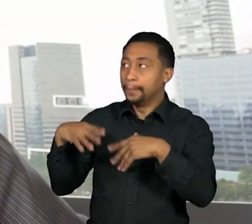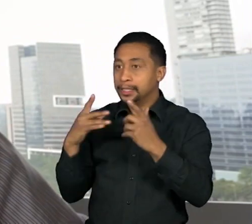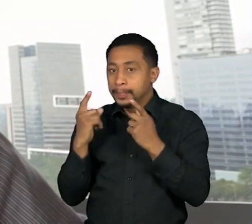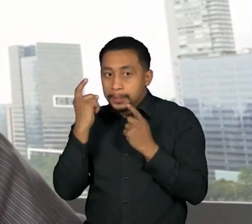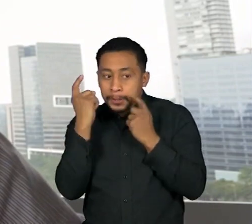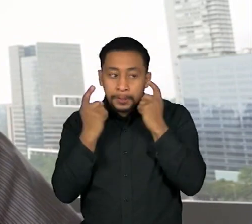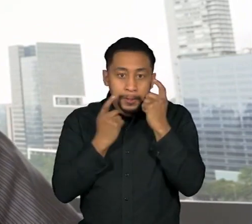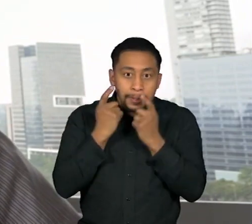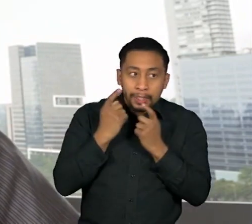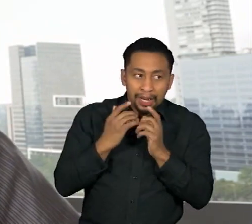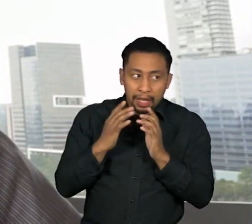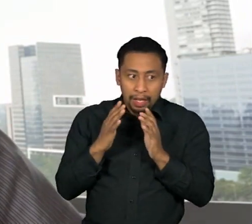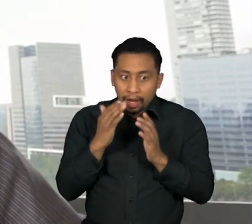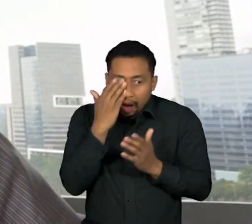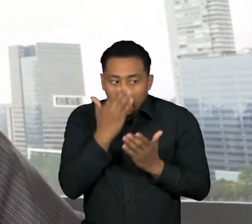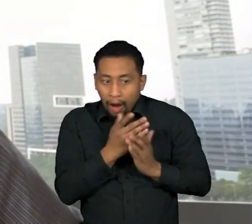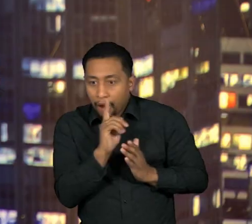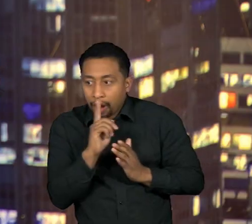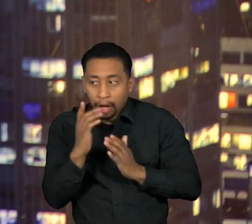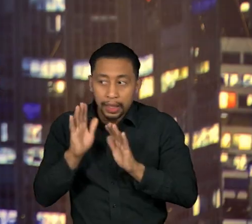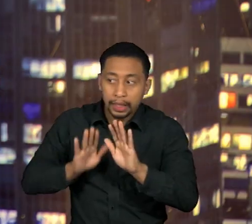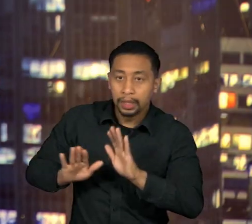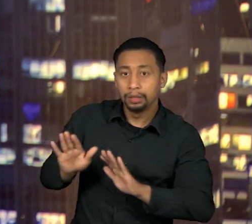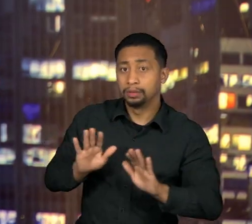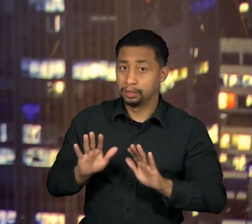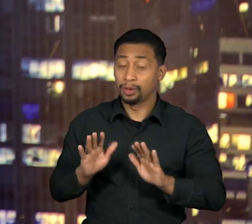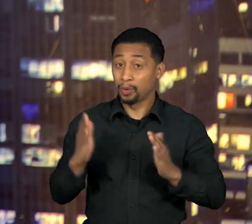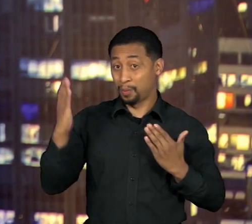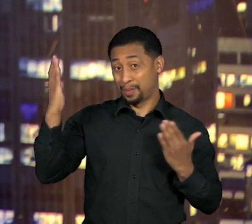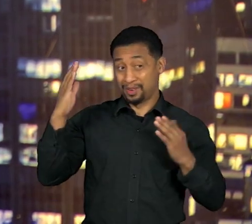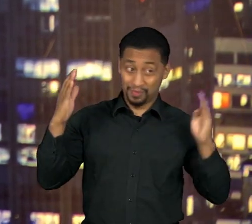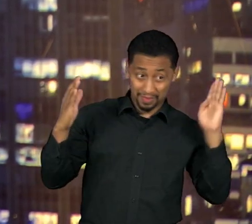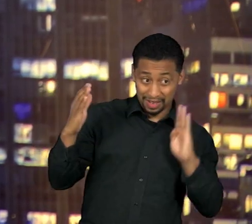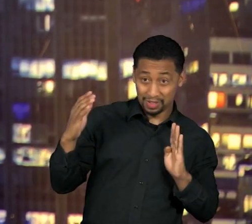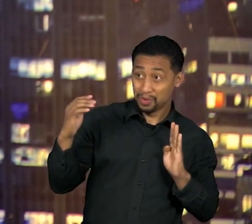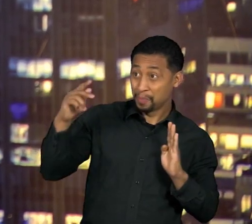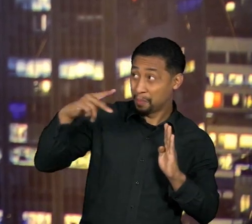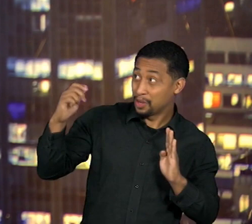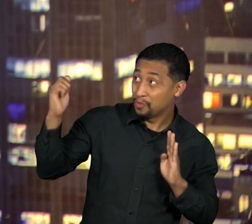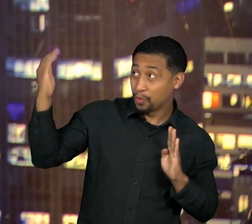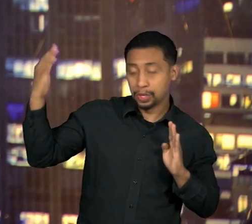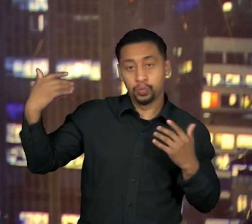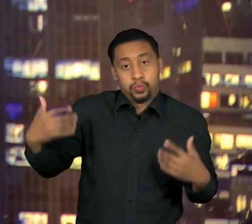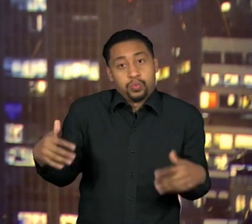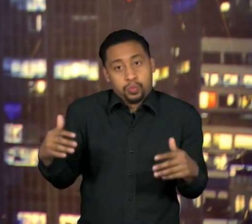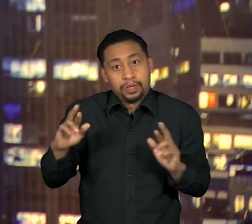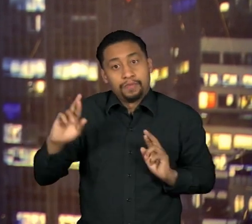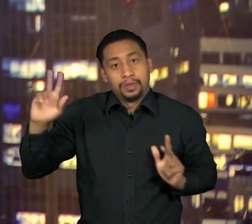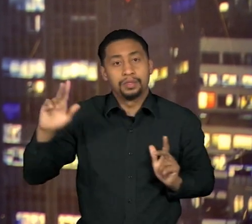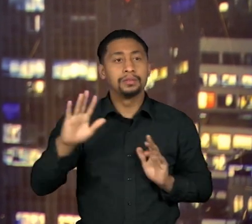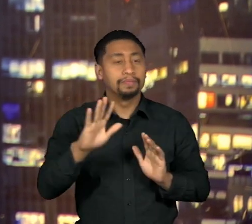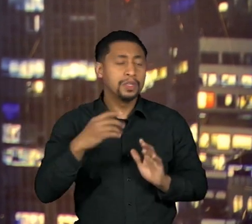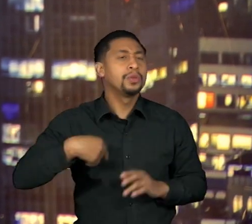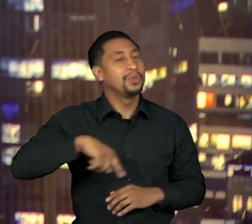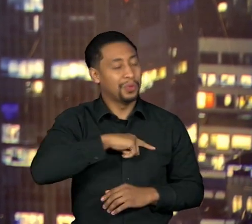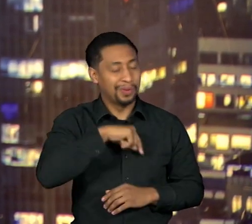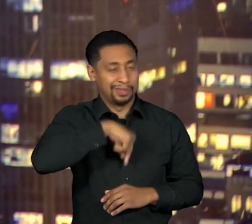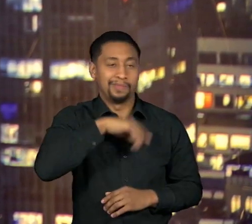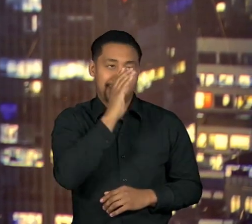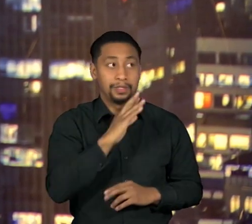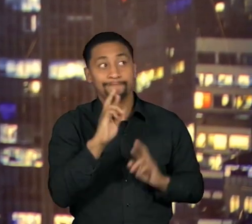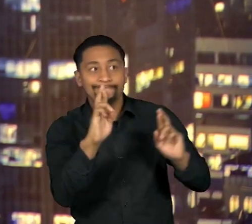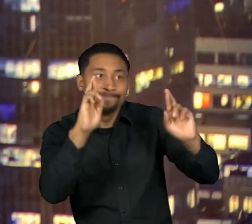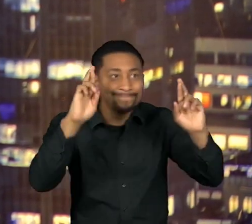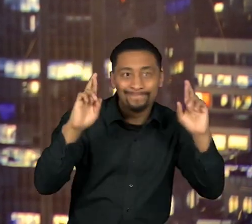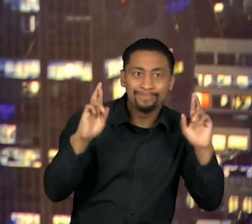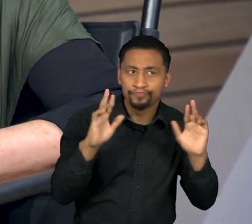que empolgada com o potencial. Estamos otimistas, né? Mas devemos estar vigilantes. Dora, que cuidados